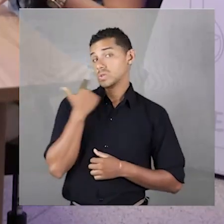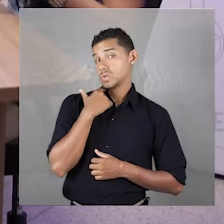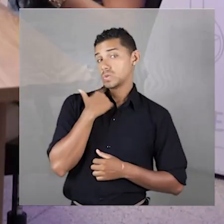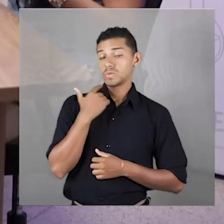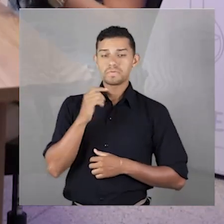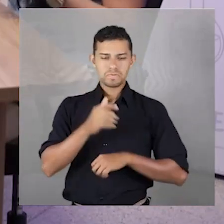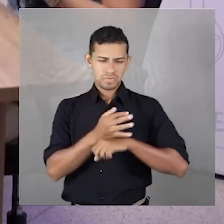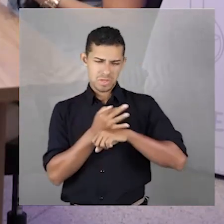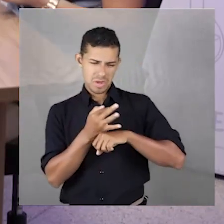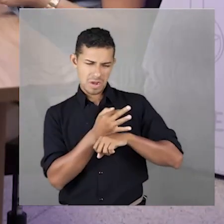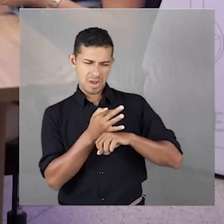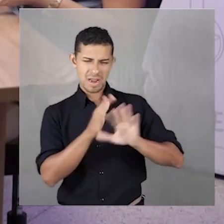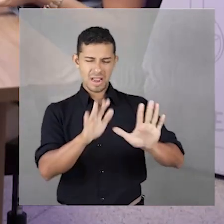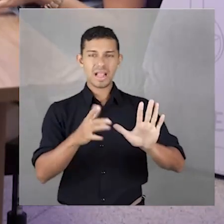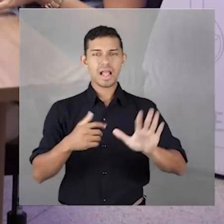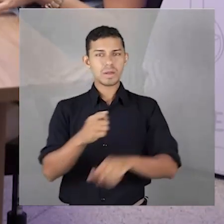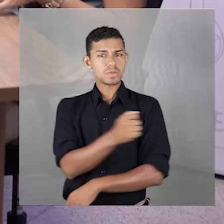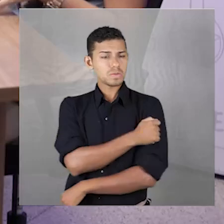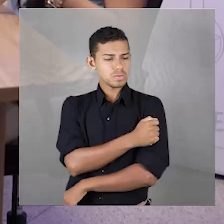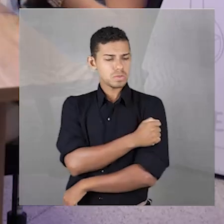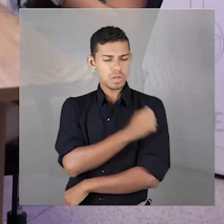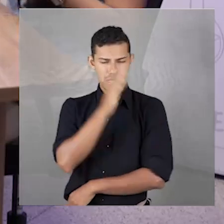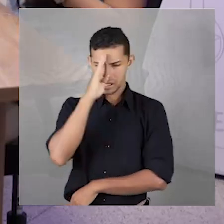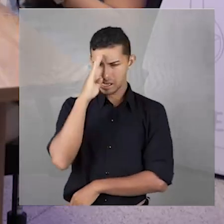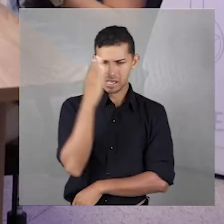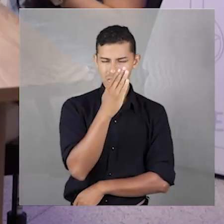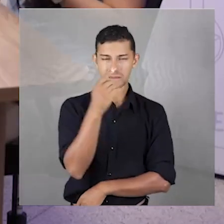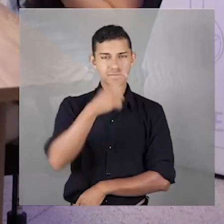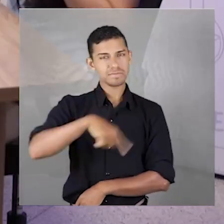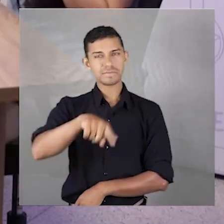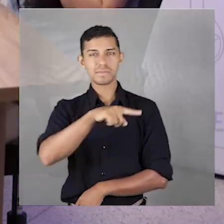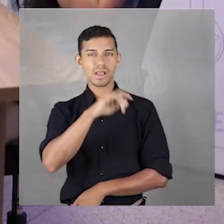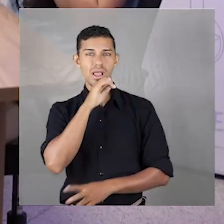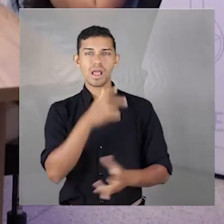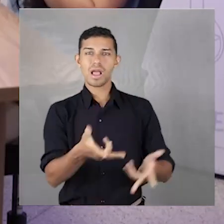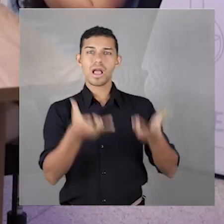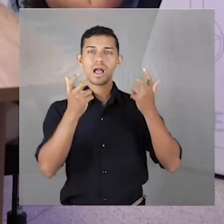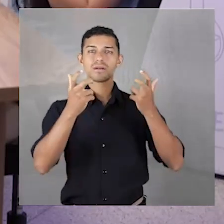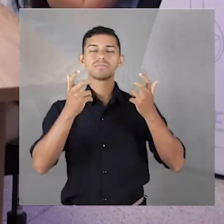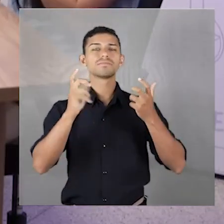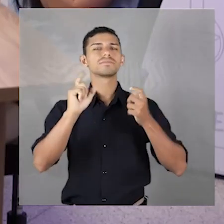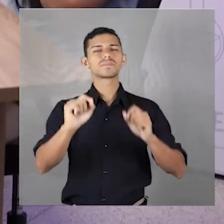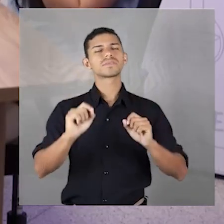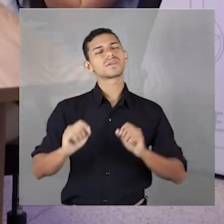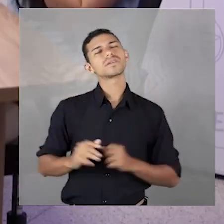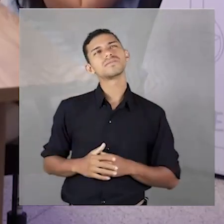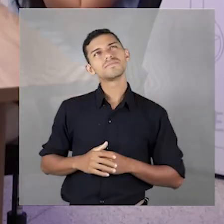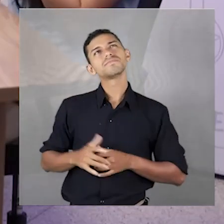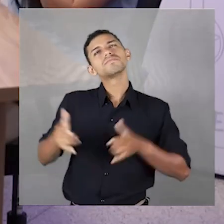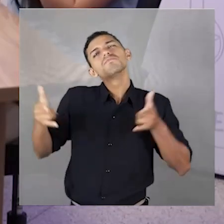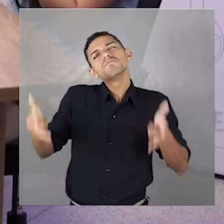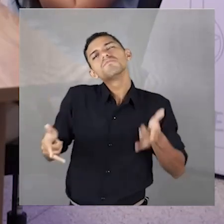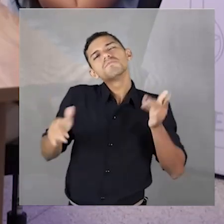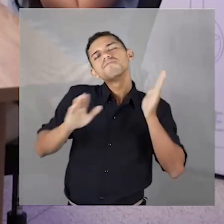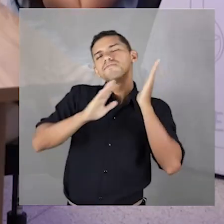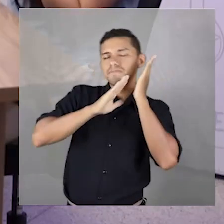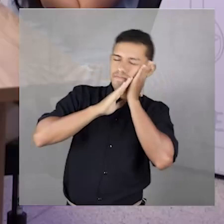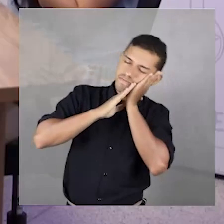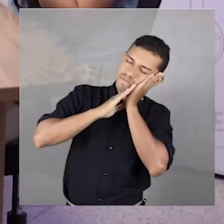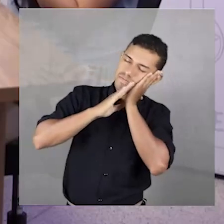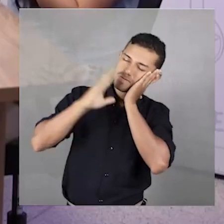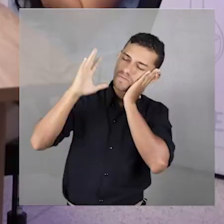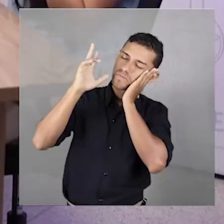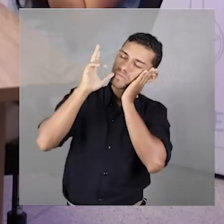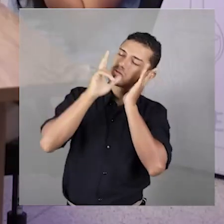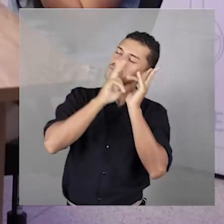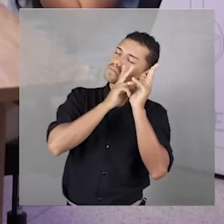férias, quando o pessoal entra em férias, principalmente o estudante, né? Tem muito essa percepção de que é ficar deitado, ficar dormindo o dia